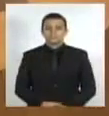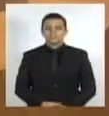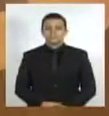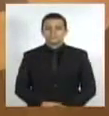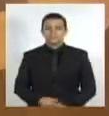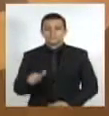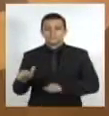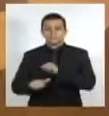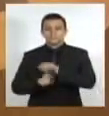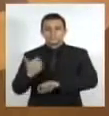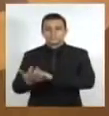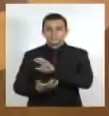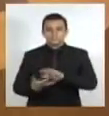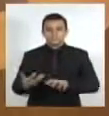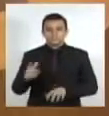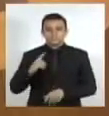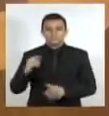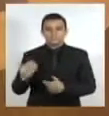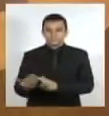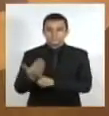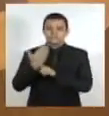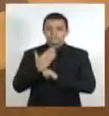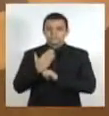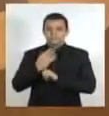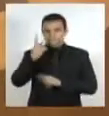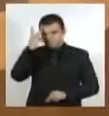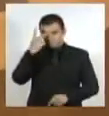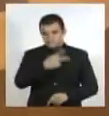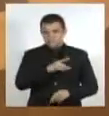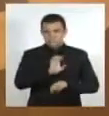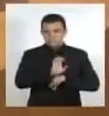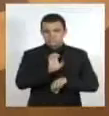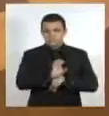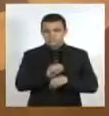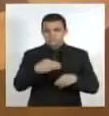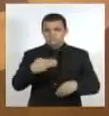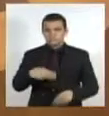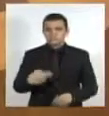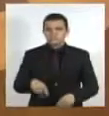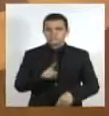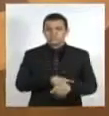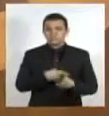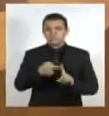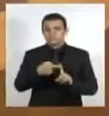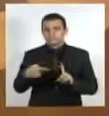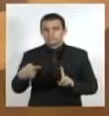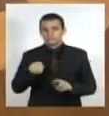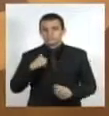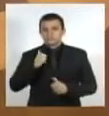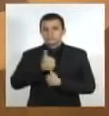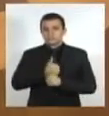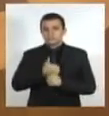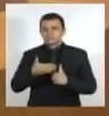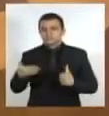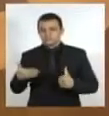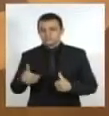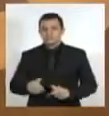a grande ajuda que foi dada ao Estado do Maranhão durante o exercício do meu mandato.